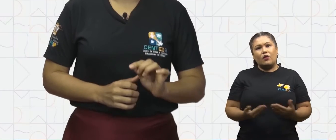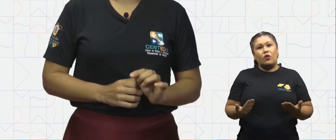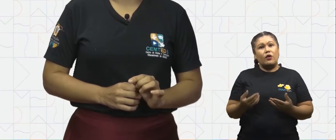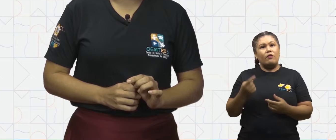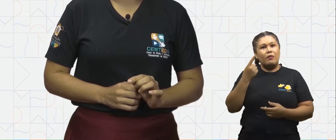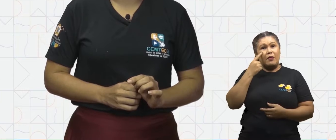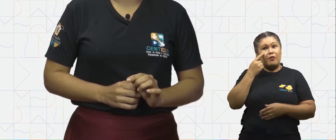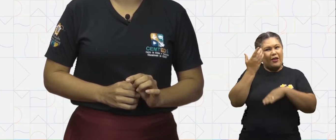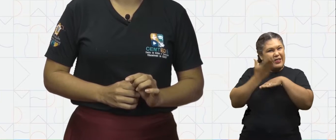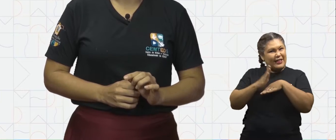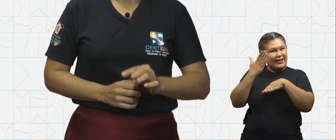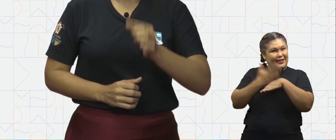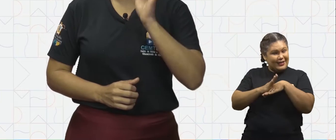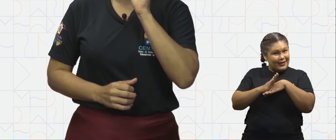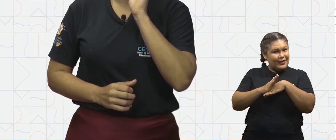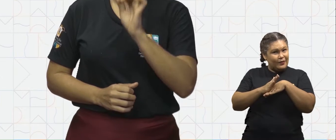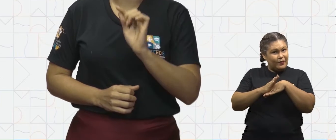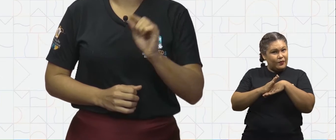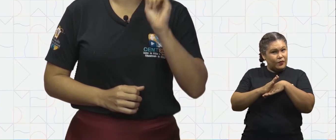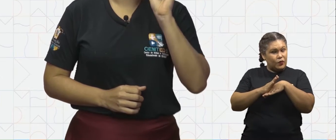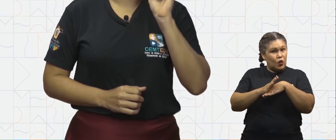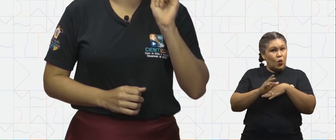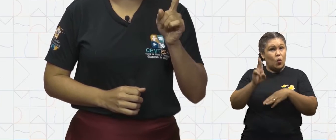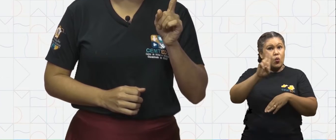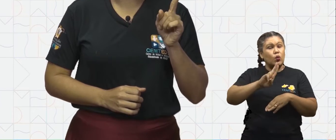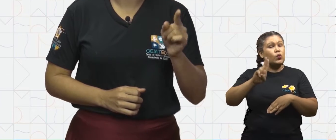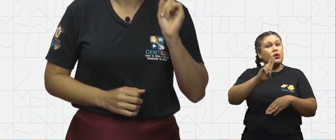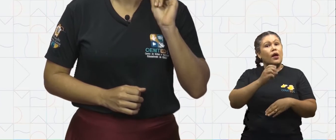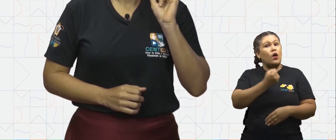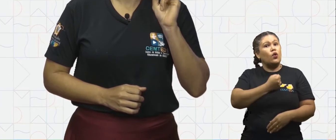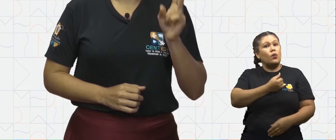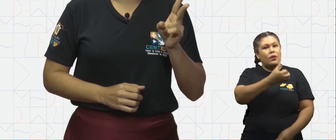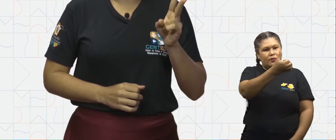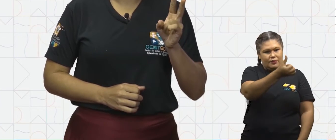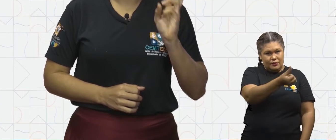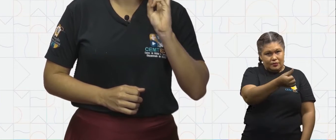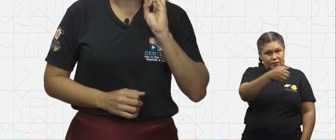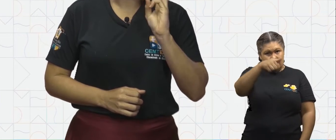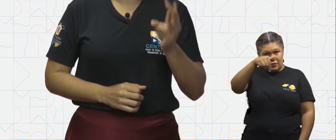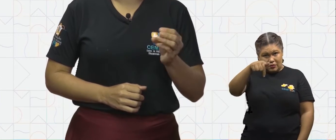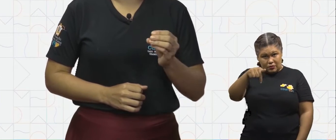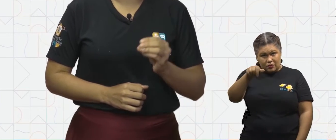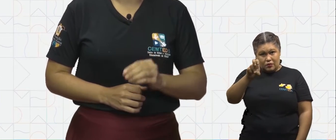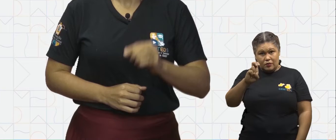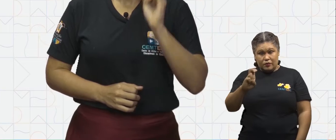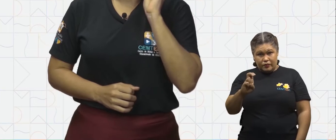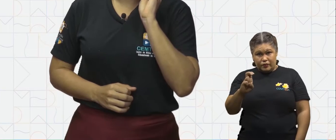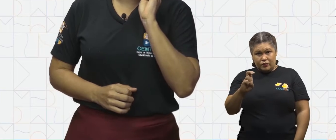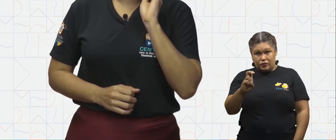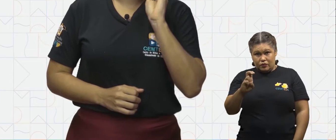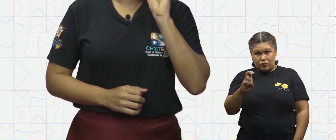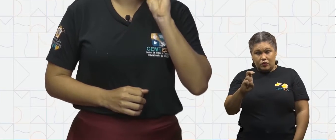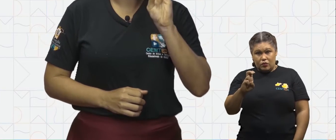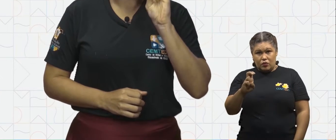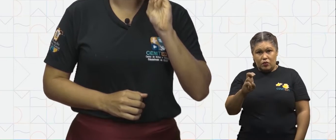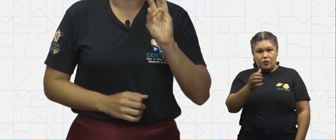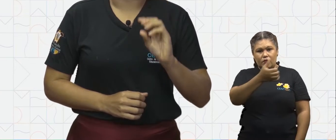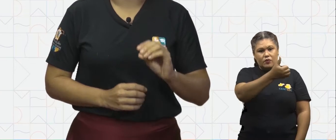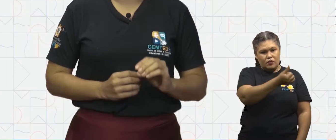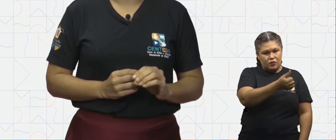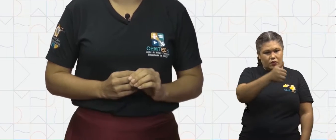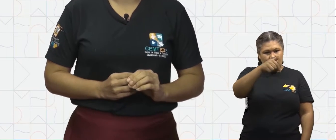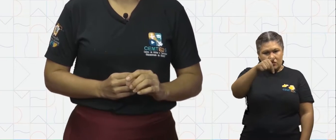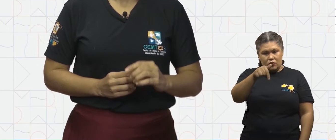Vamos pôr isso em prática? Com os números 6, 7 e 5. Com esses